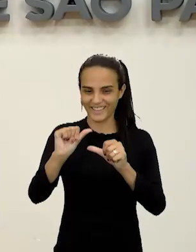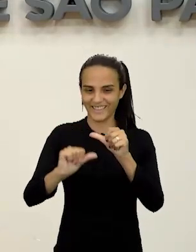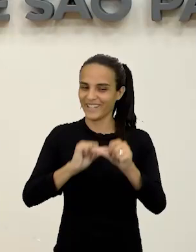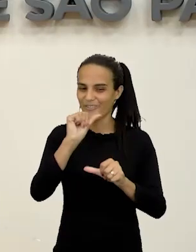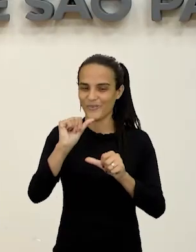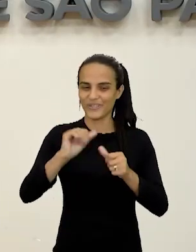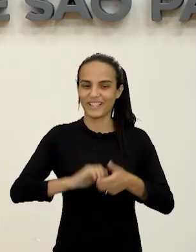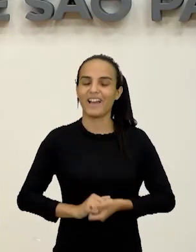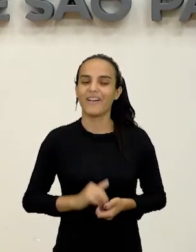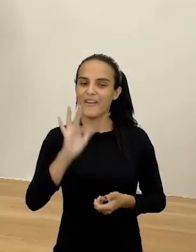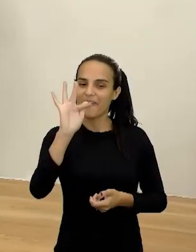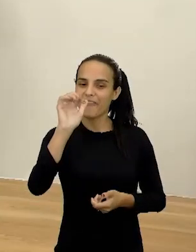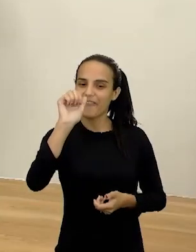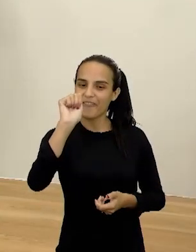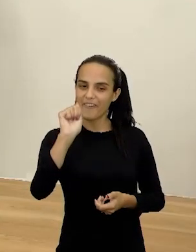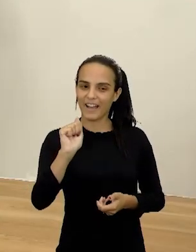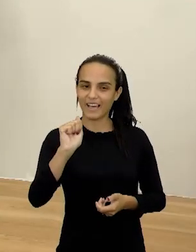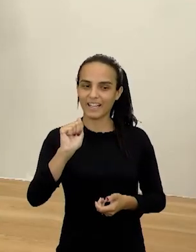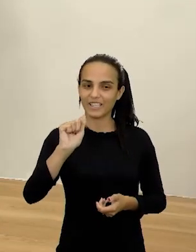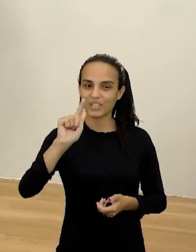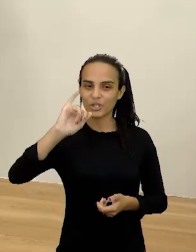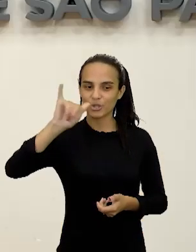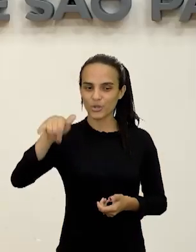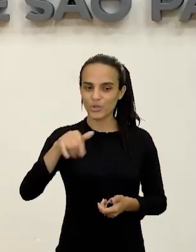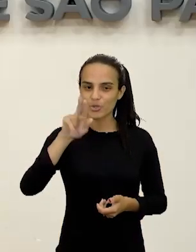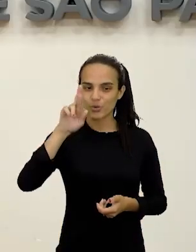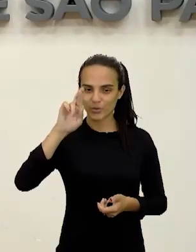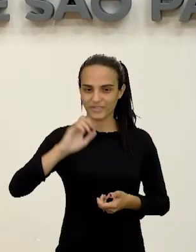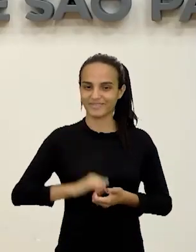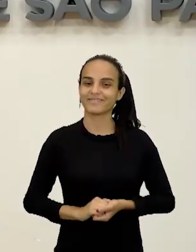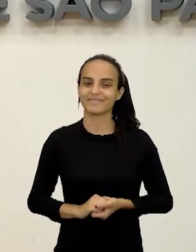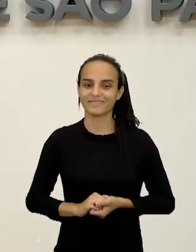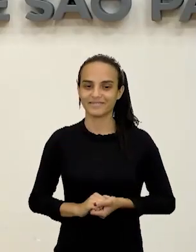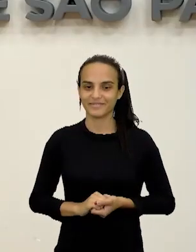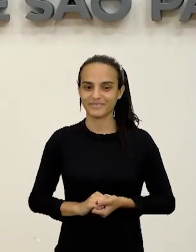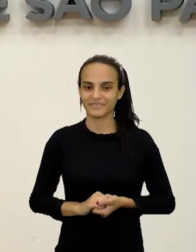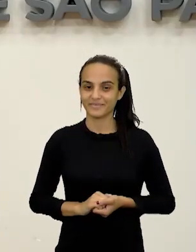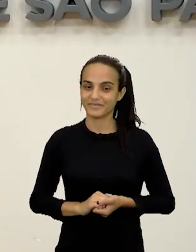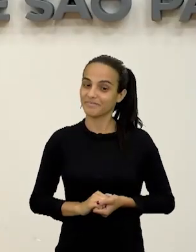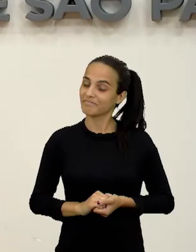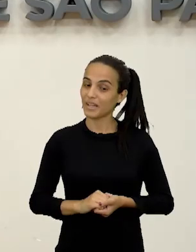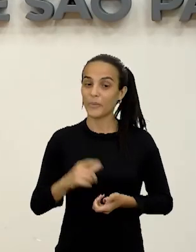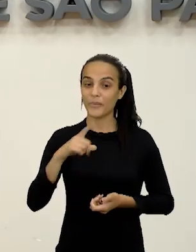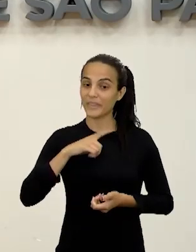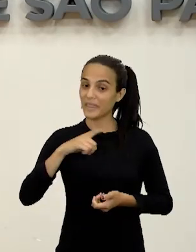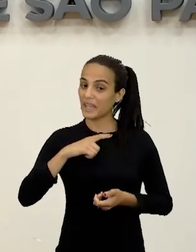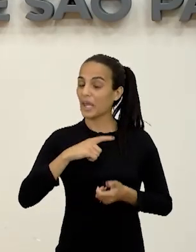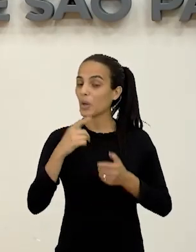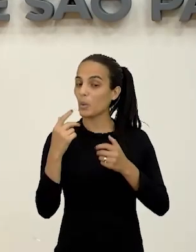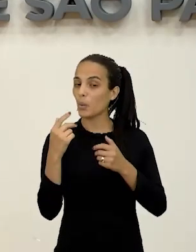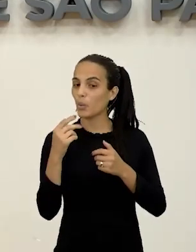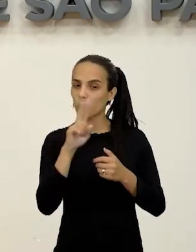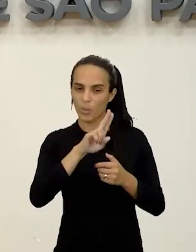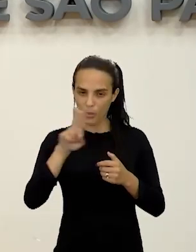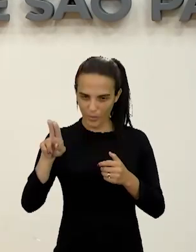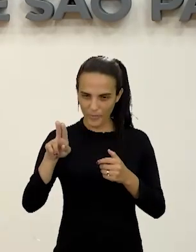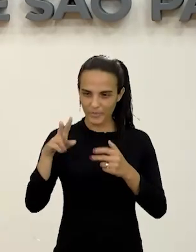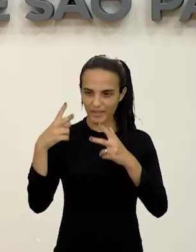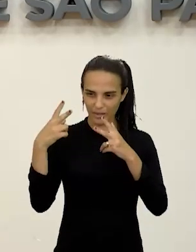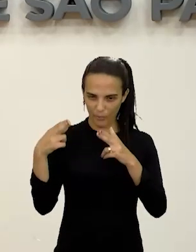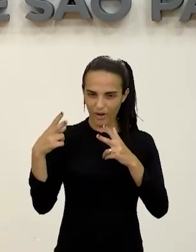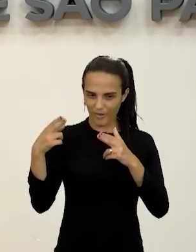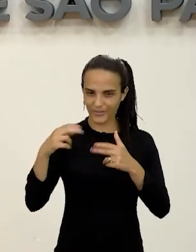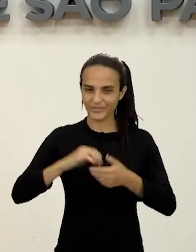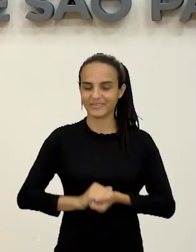banda. O que, você achou Greta Van Fleet? Não, eu achei parecido, Flits. Então, Faju.